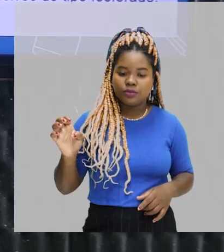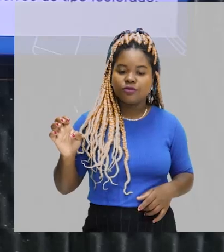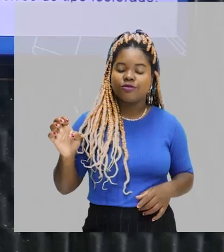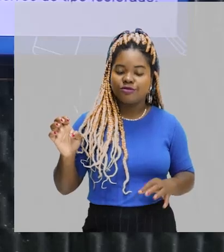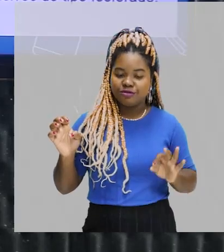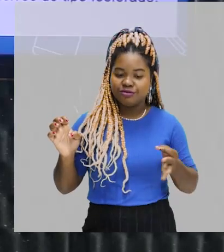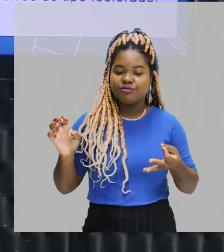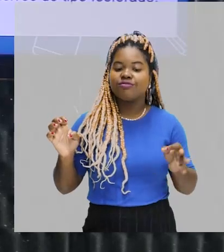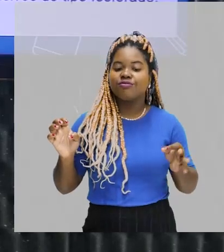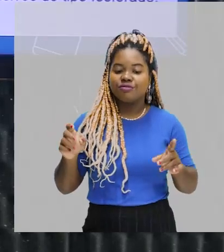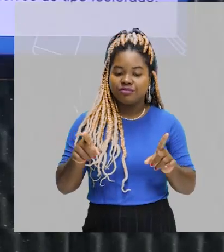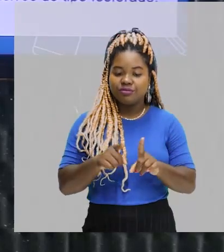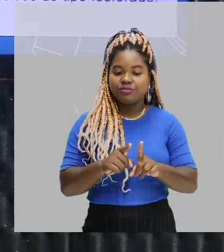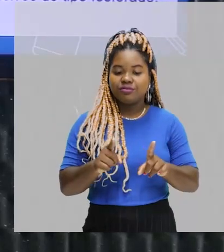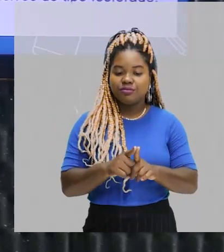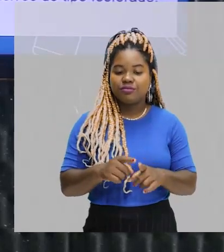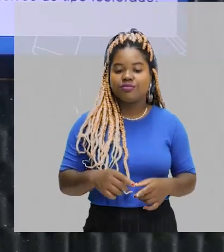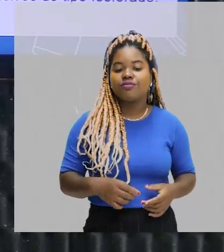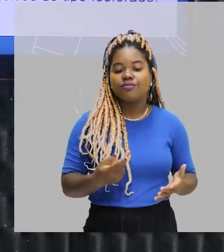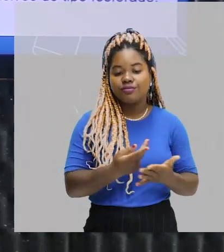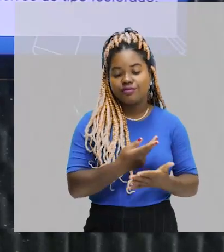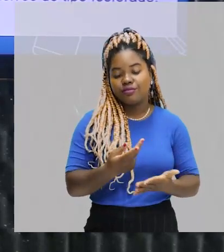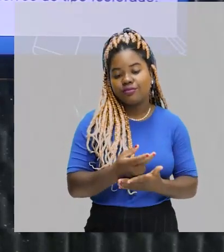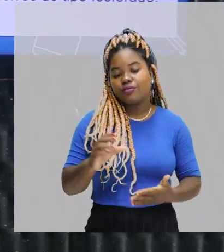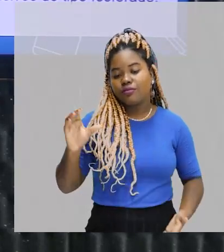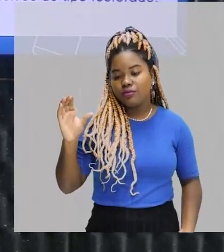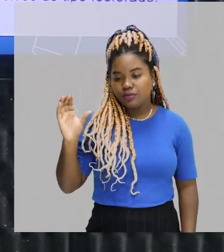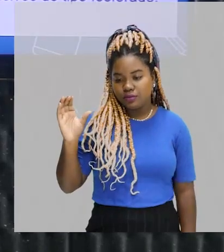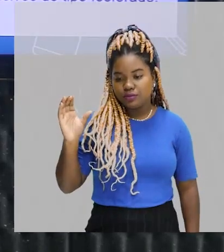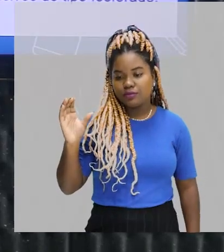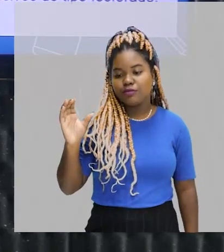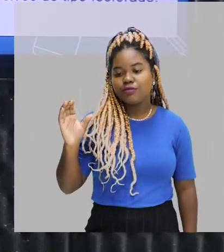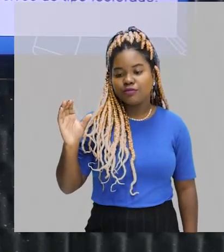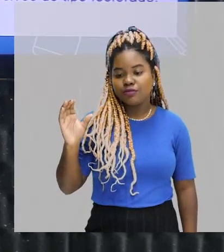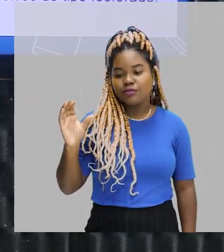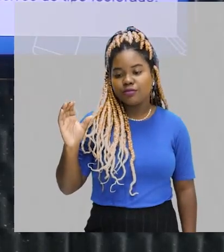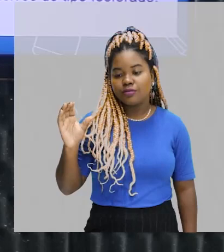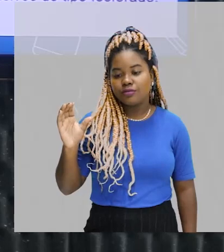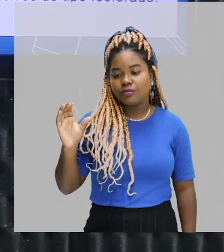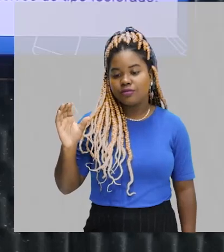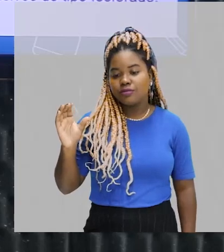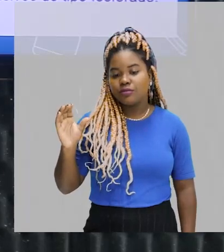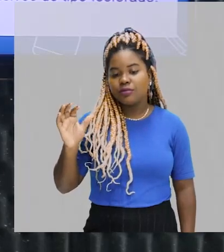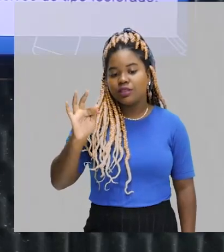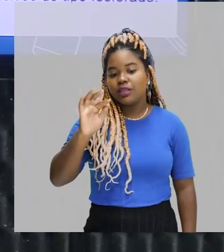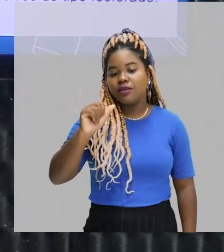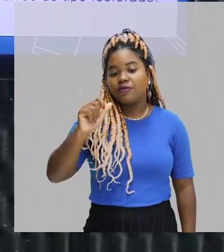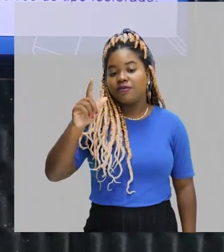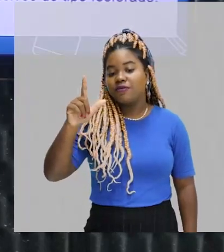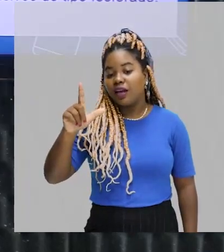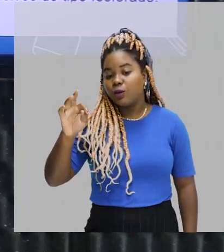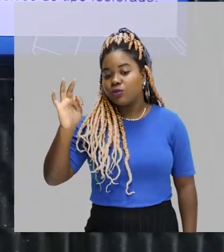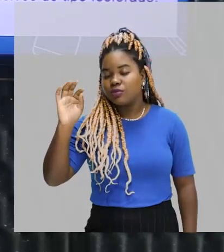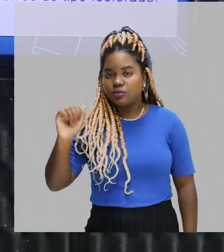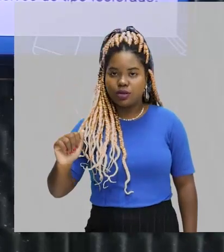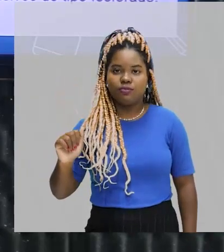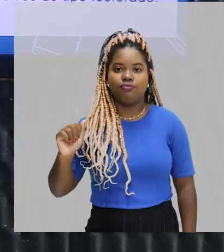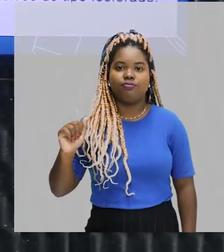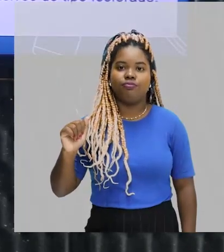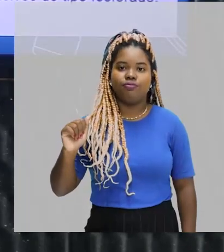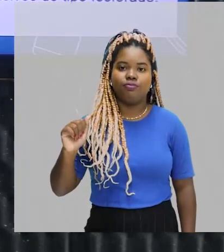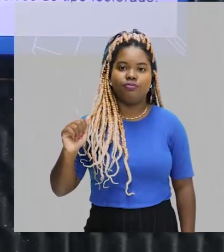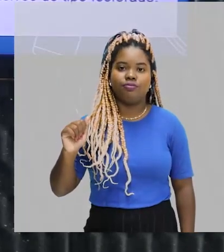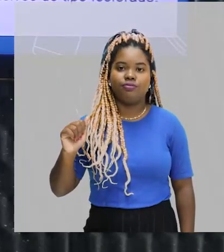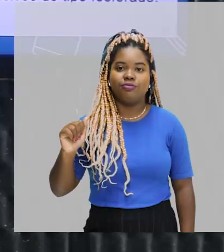fosforado possuem. Então, o erro está aqui na letra C, que seria falta e não faltam.